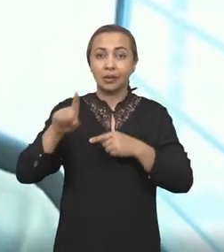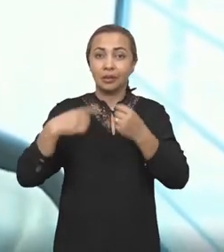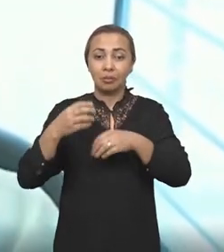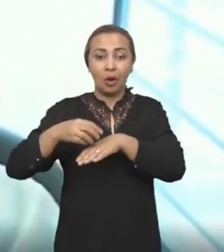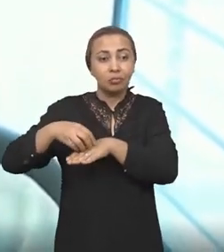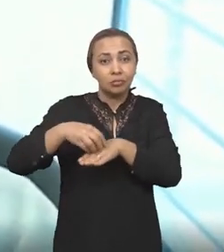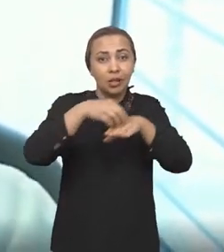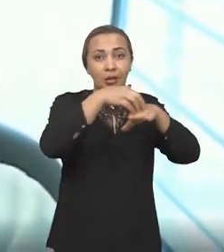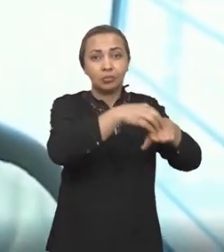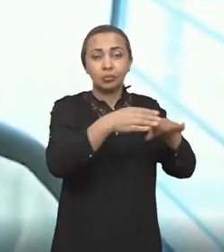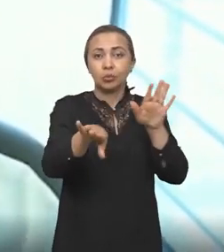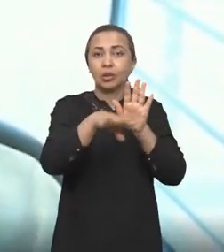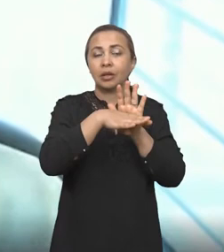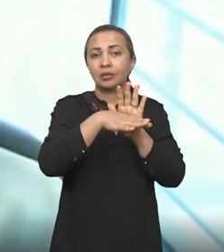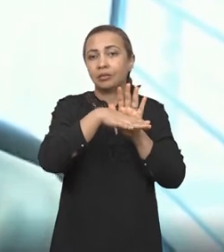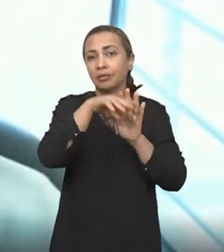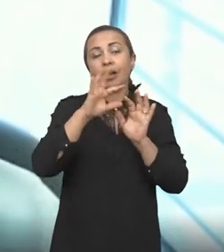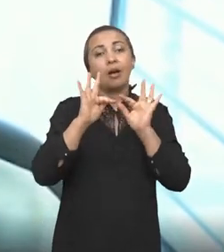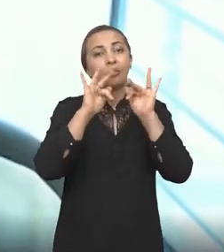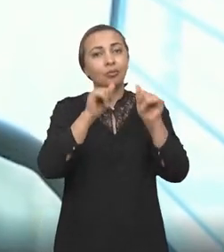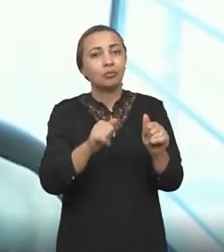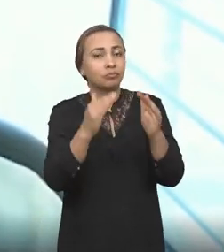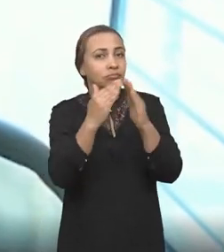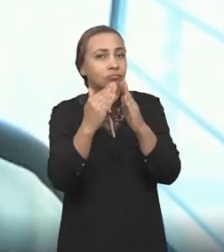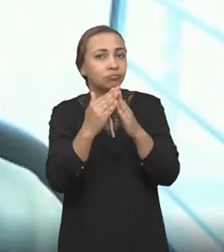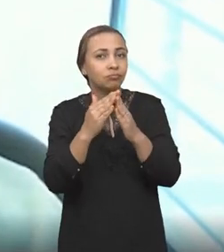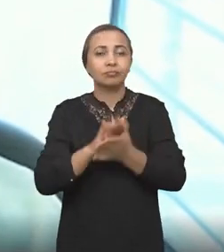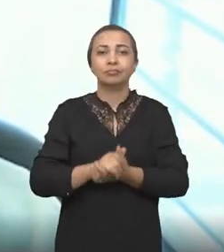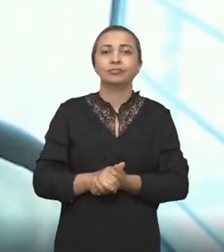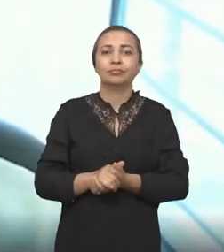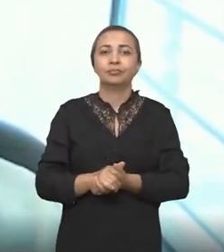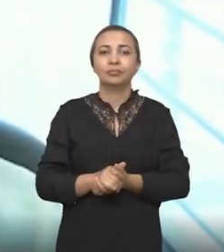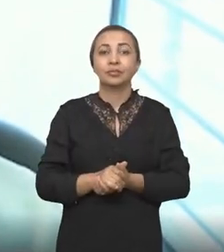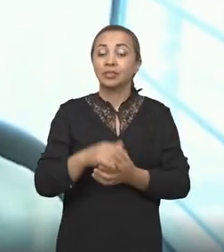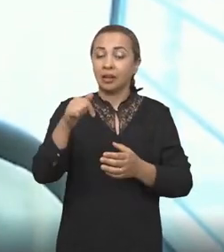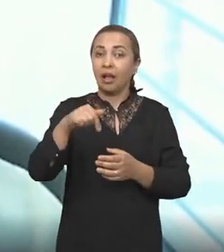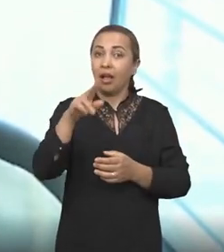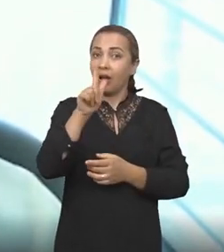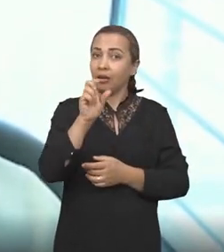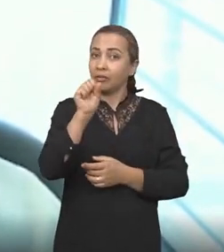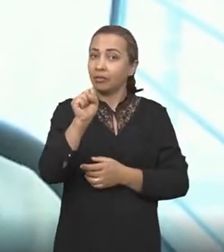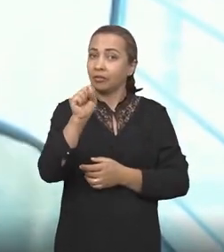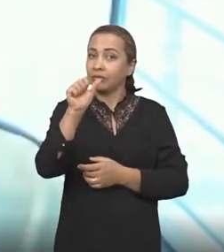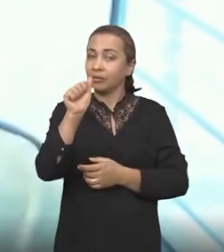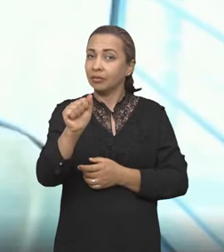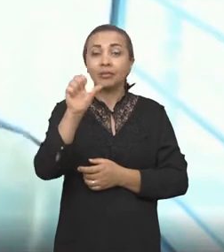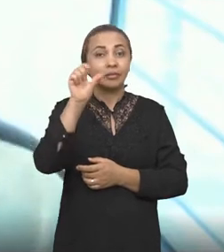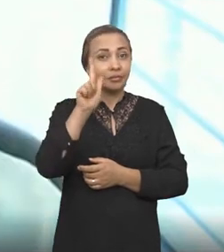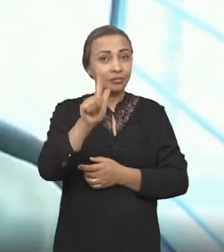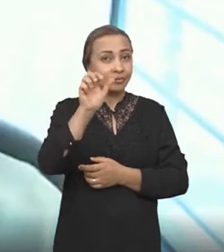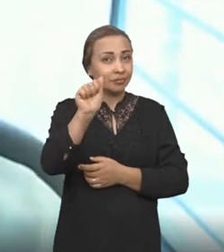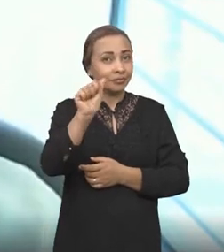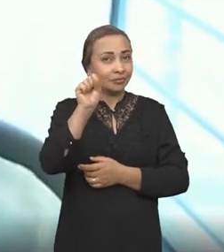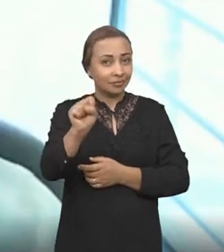levamos esse gás até o cliente final, né? Esse gás, ele circula